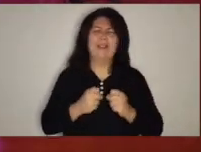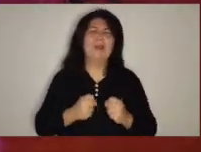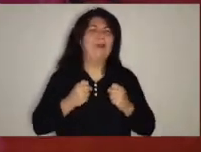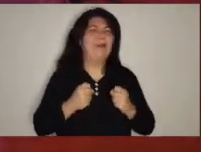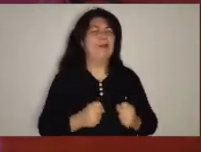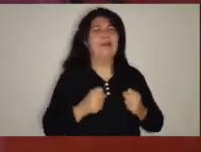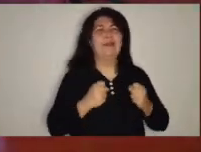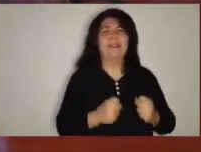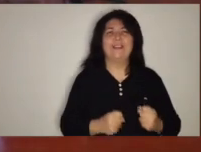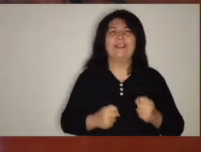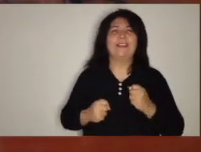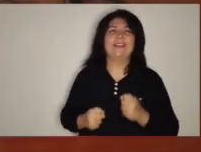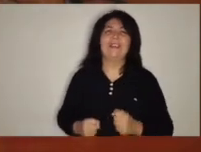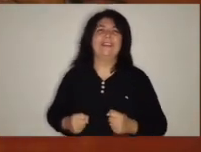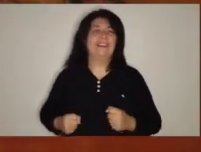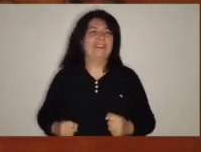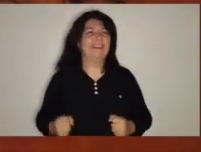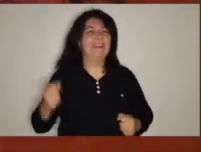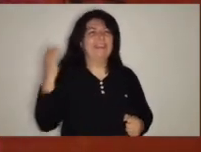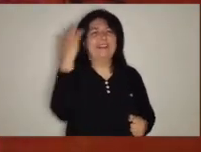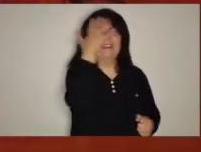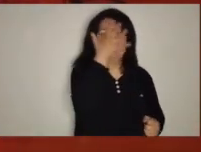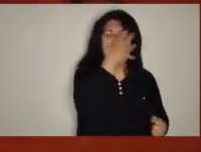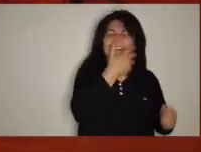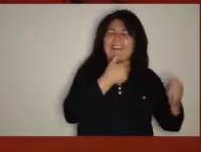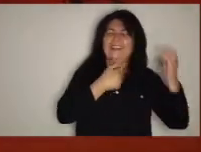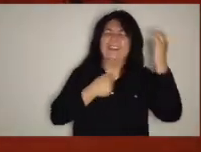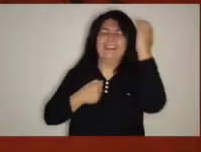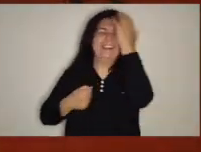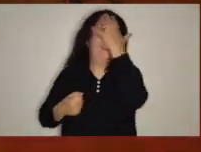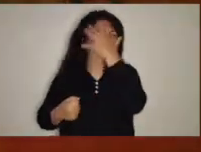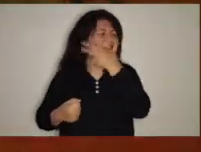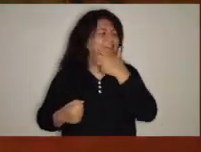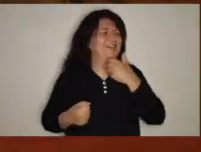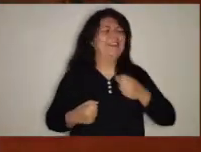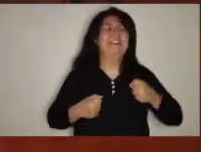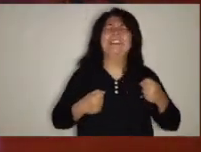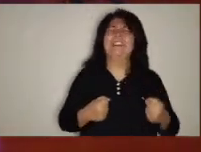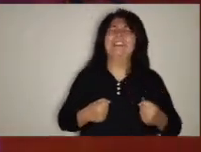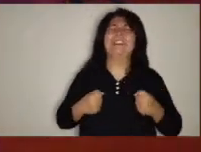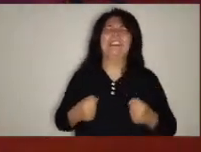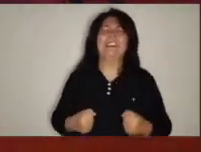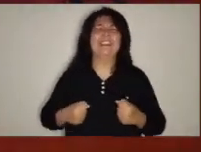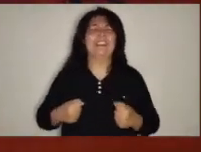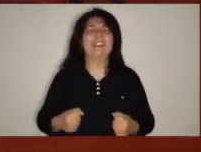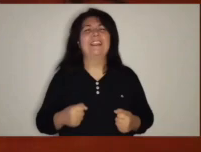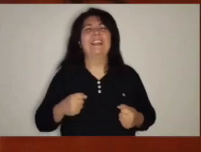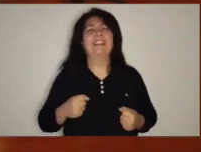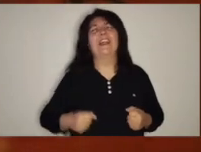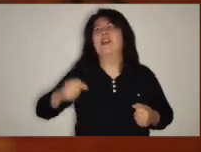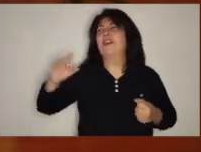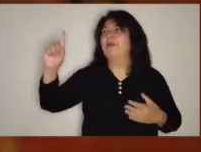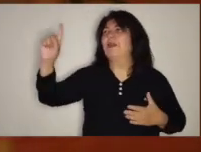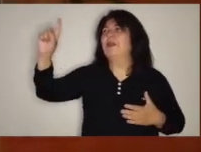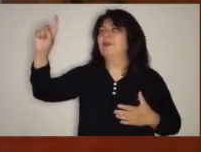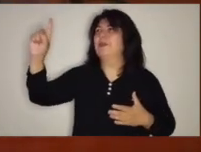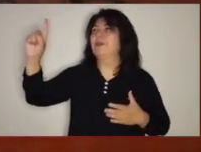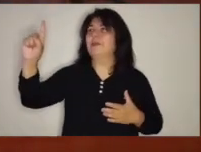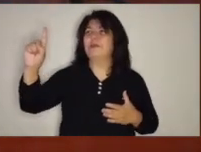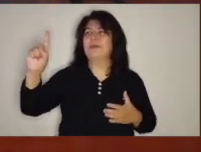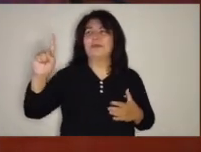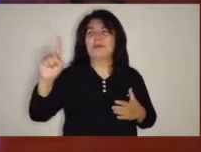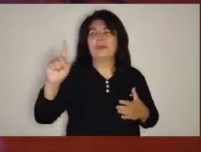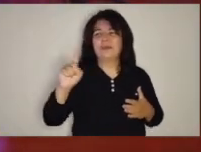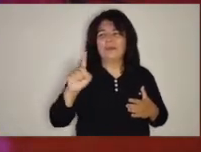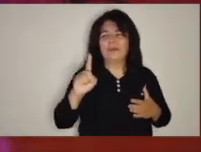imaginava que era linda assim, que era lindo. Meu noivo